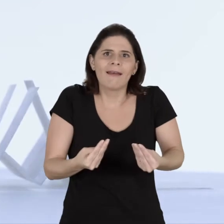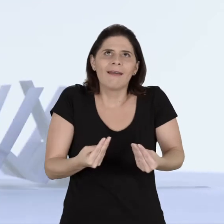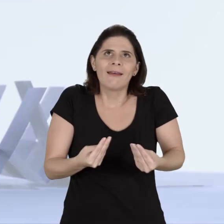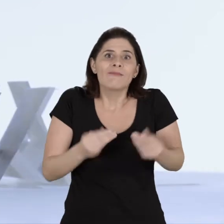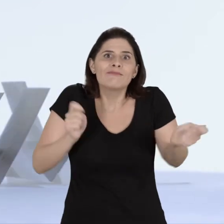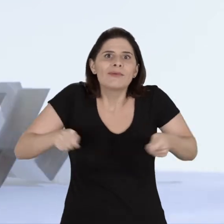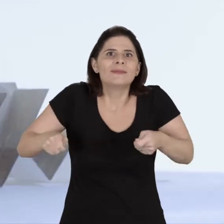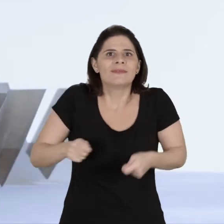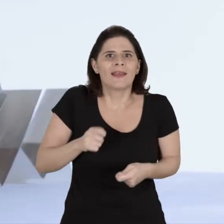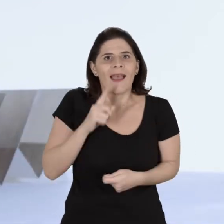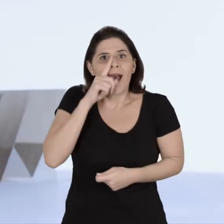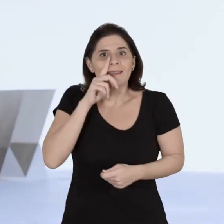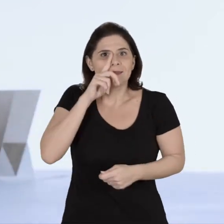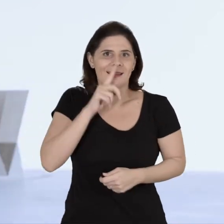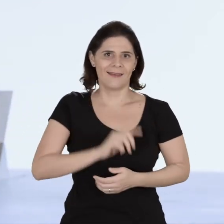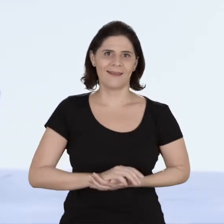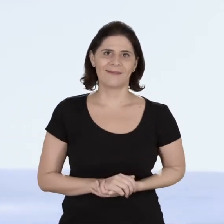muito.